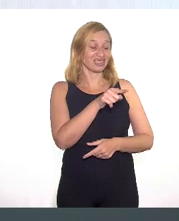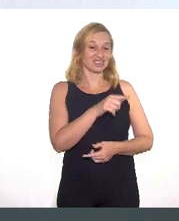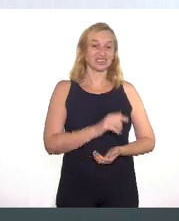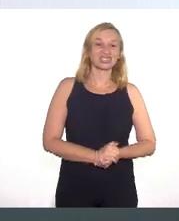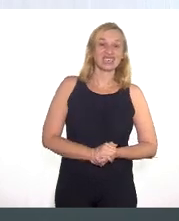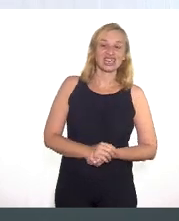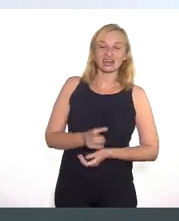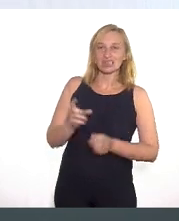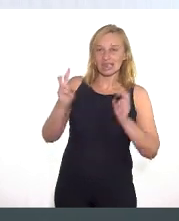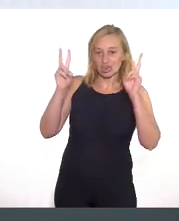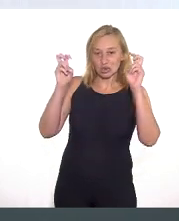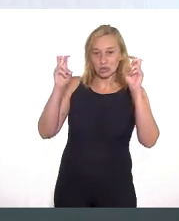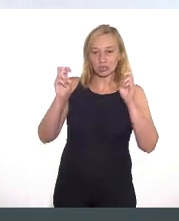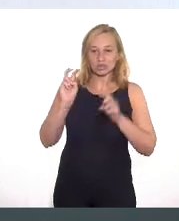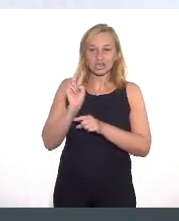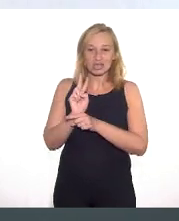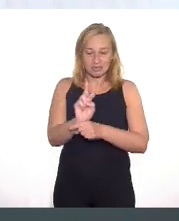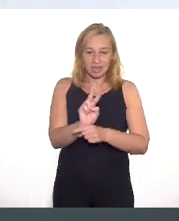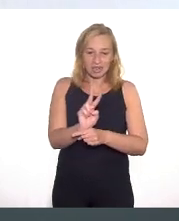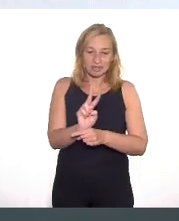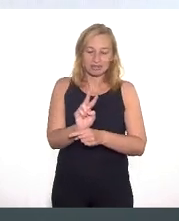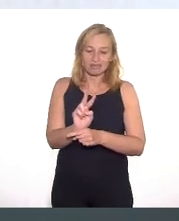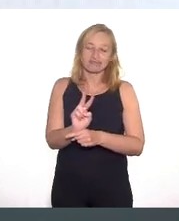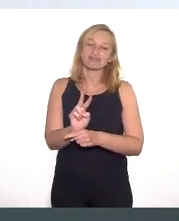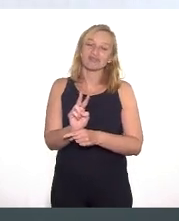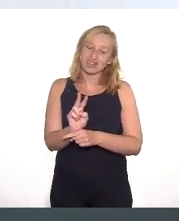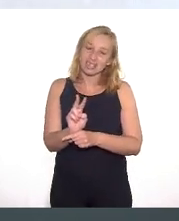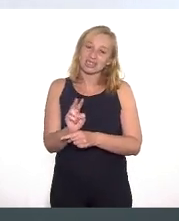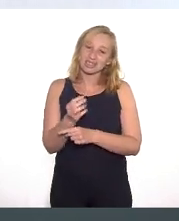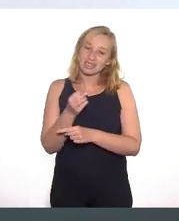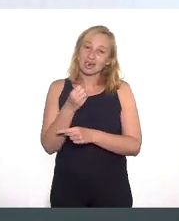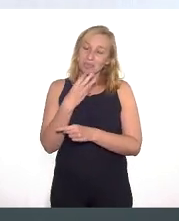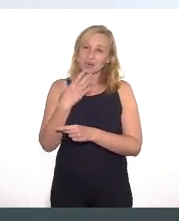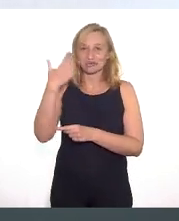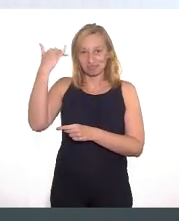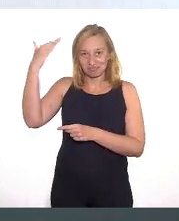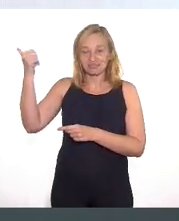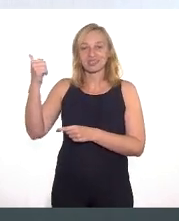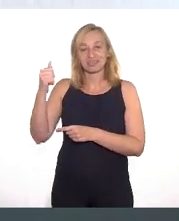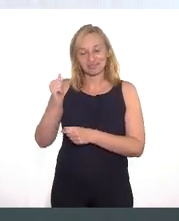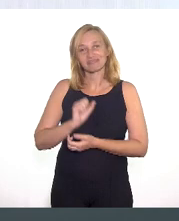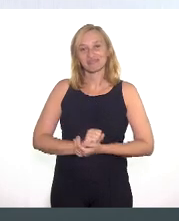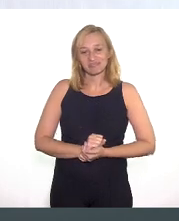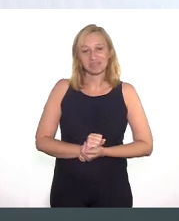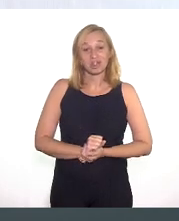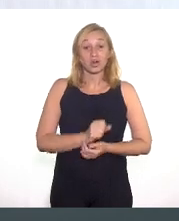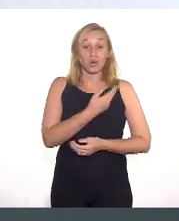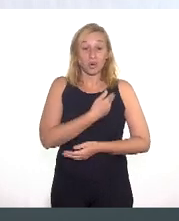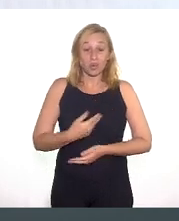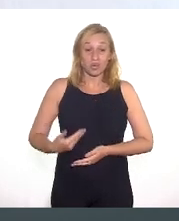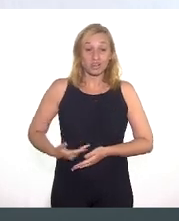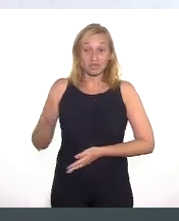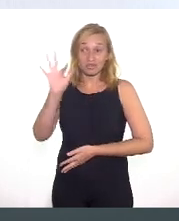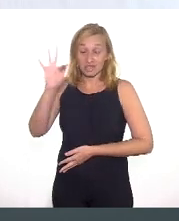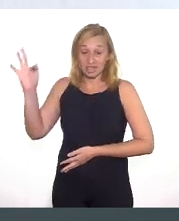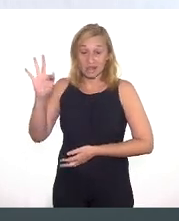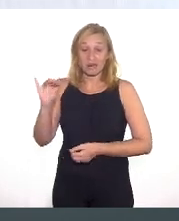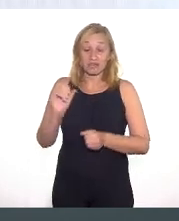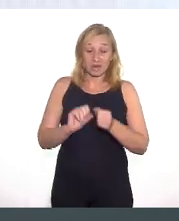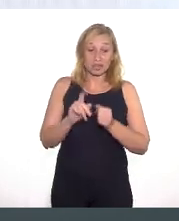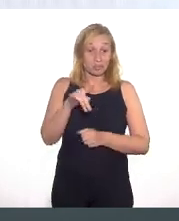Essa questão desse empréstimo vai fazer muito, muito sucesso. Porque o governo federal fez um programa